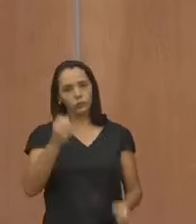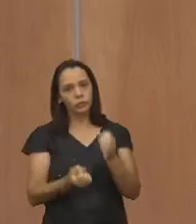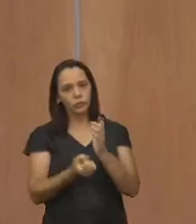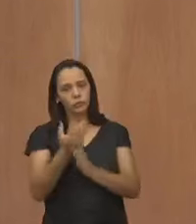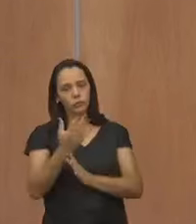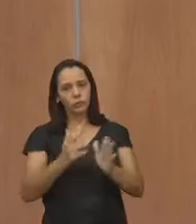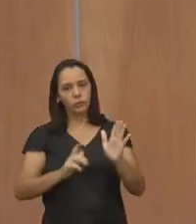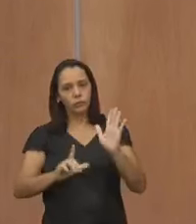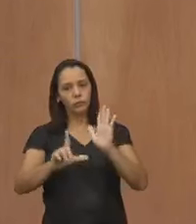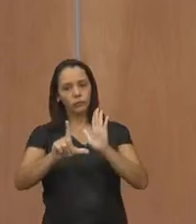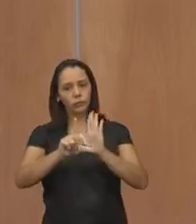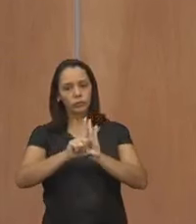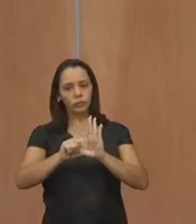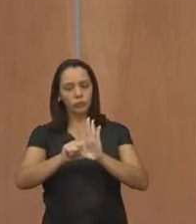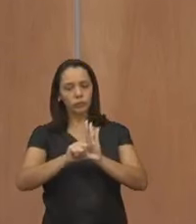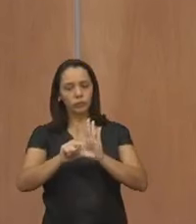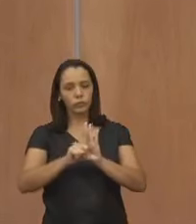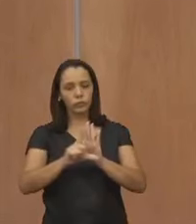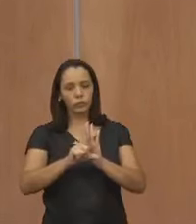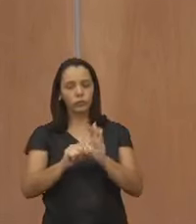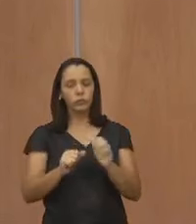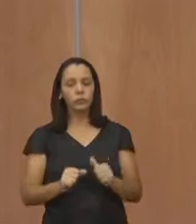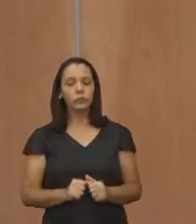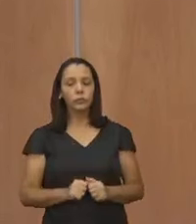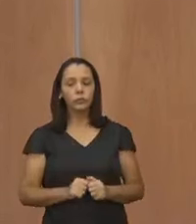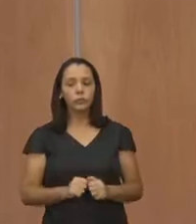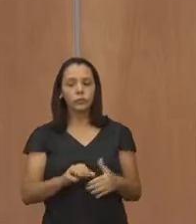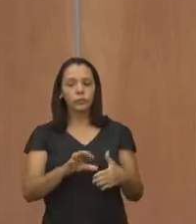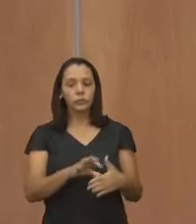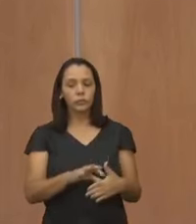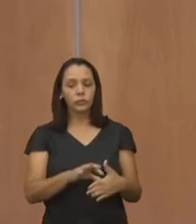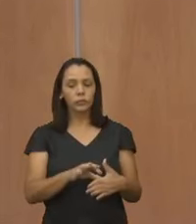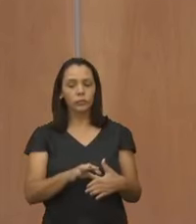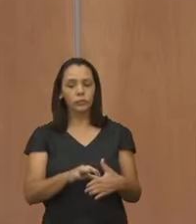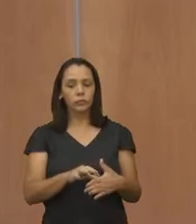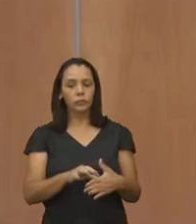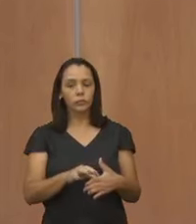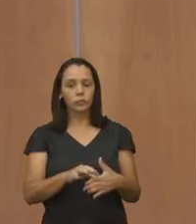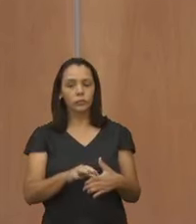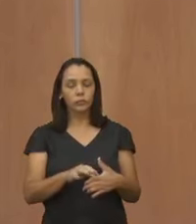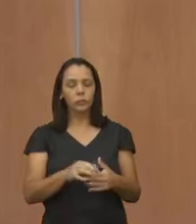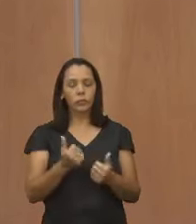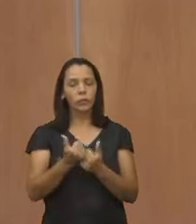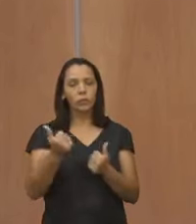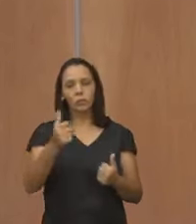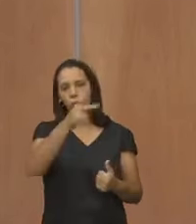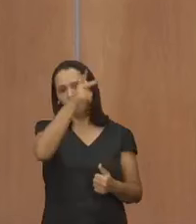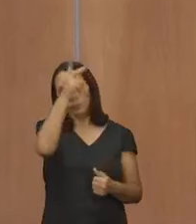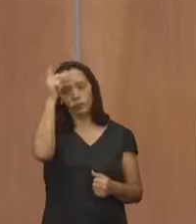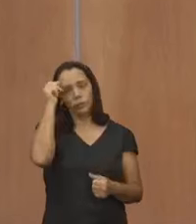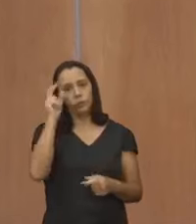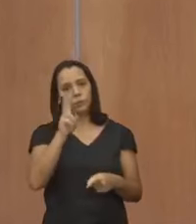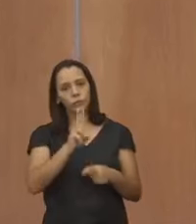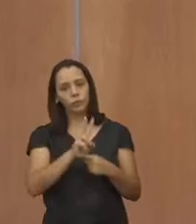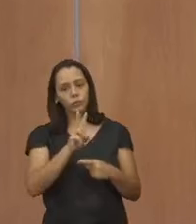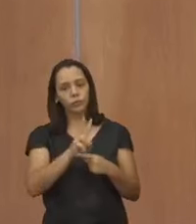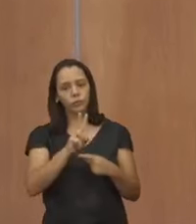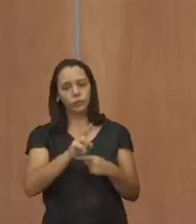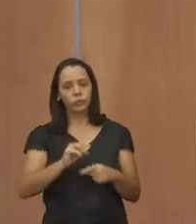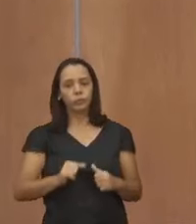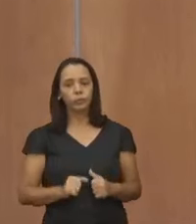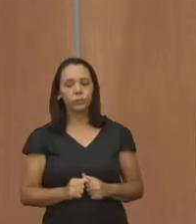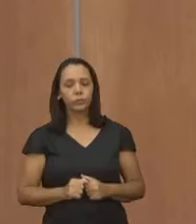na administração municipal serão dirigidas pelo subprefeito. Mensagem: